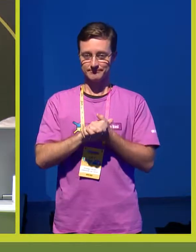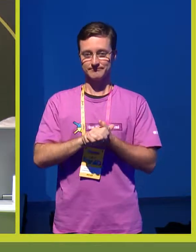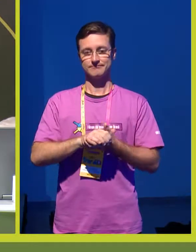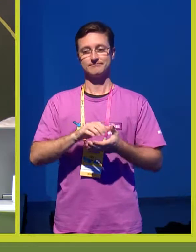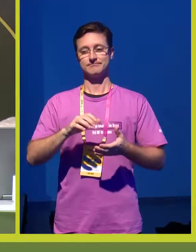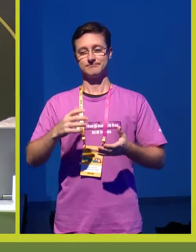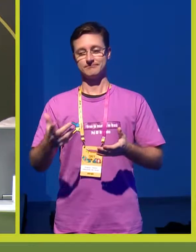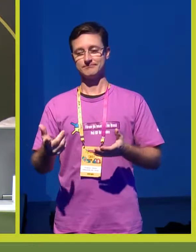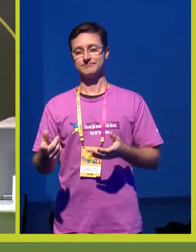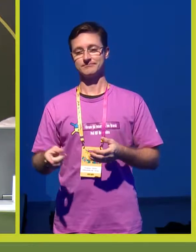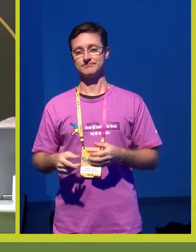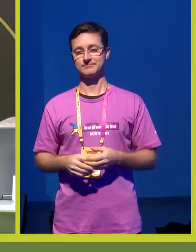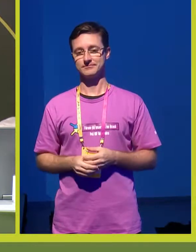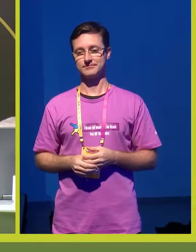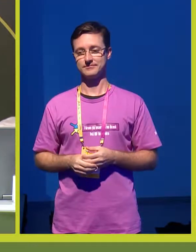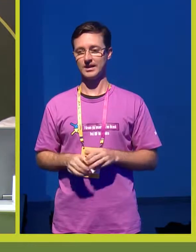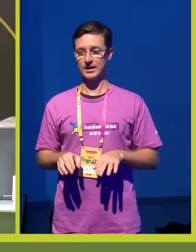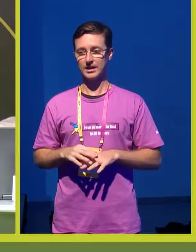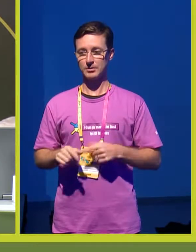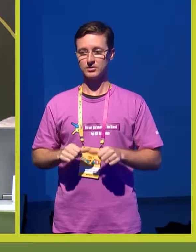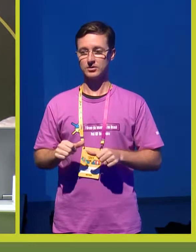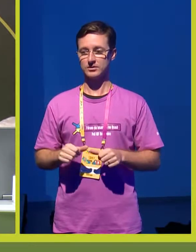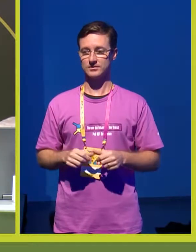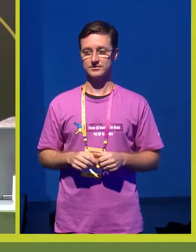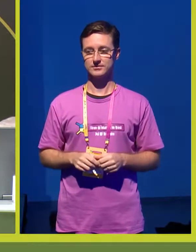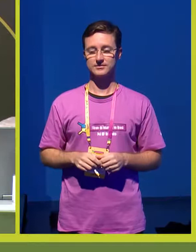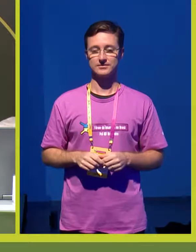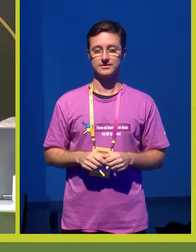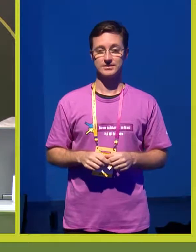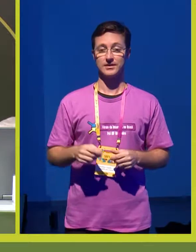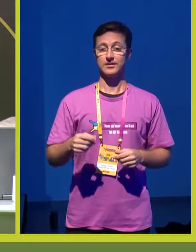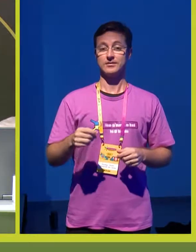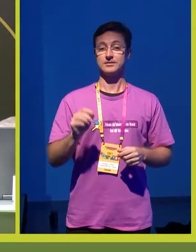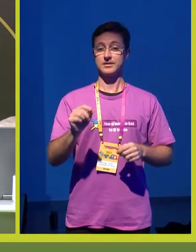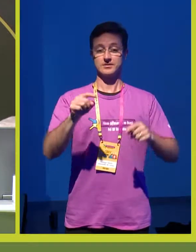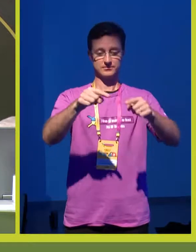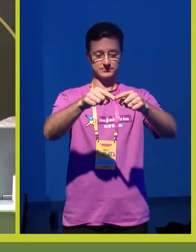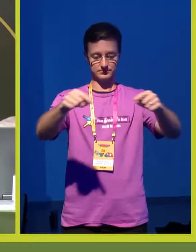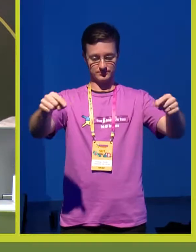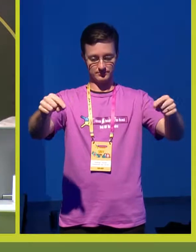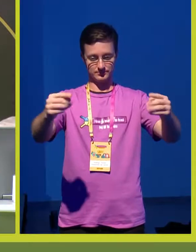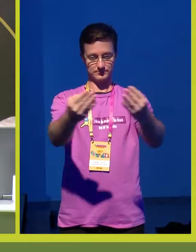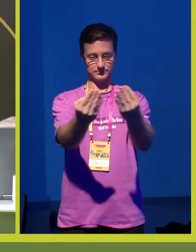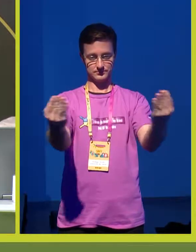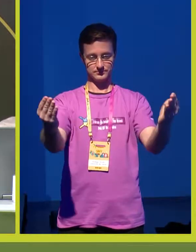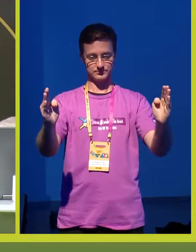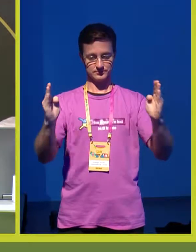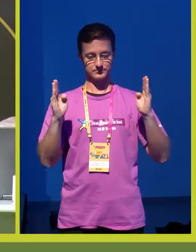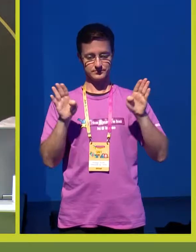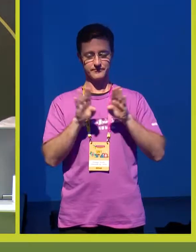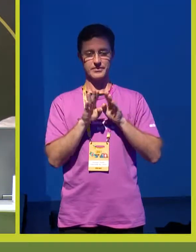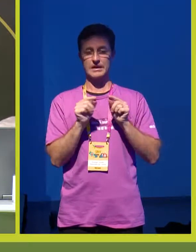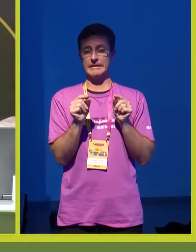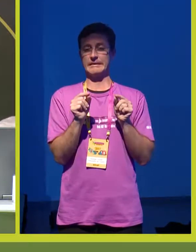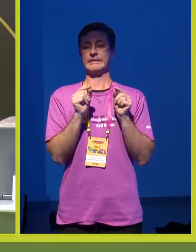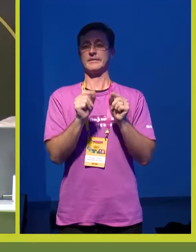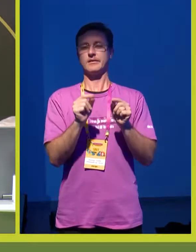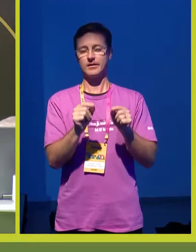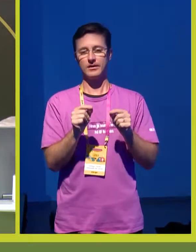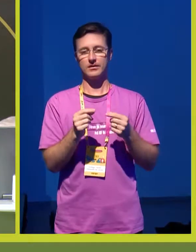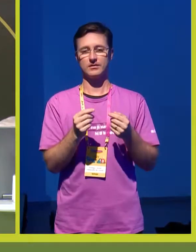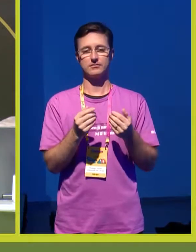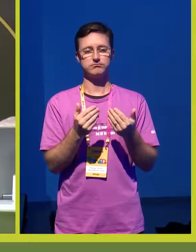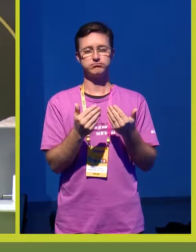violentos. Quem, entre quatro paredes, conversou sobre isso com quem, o que